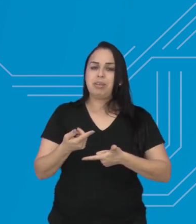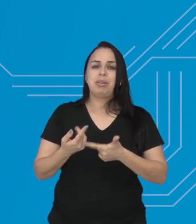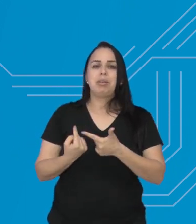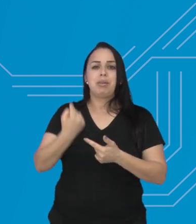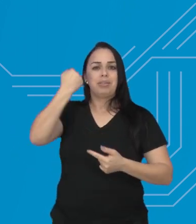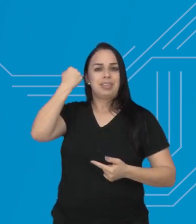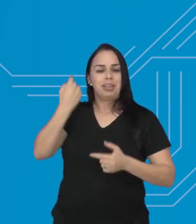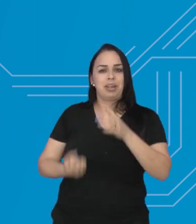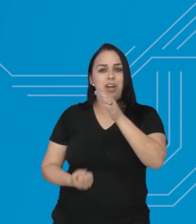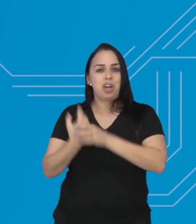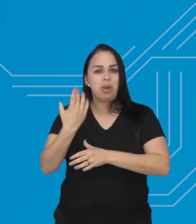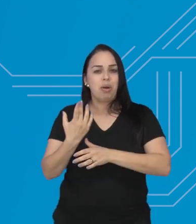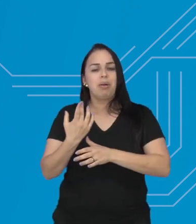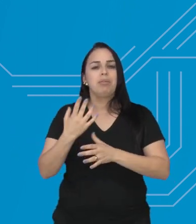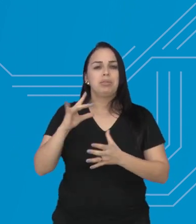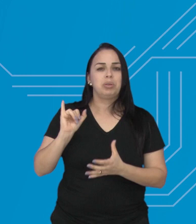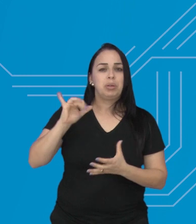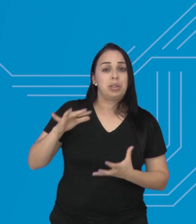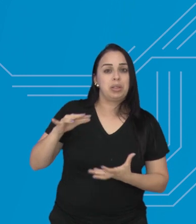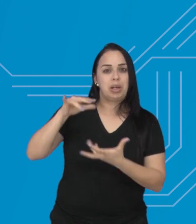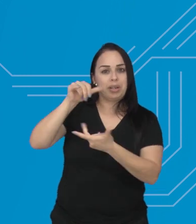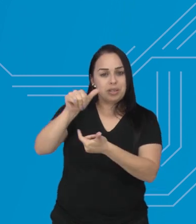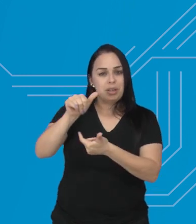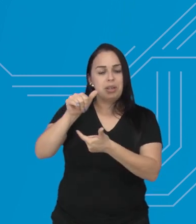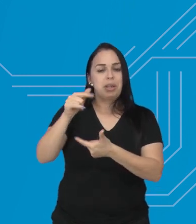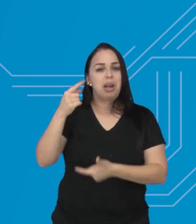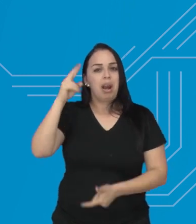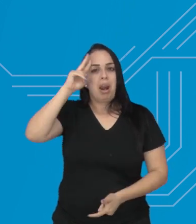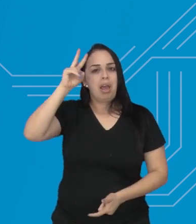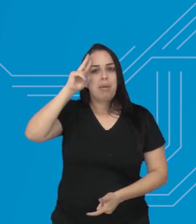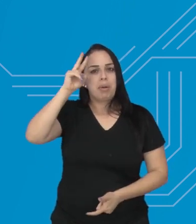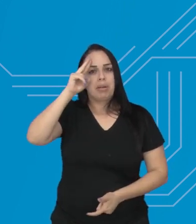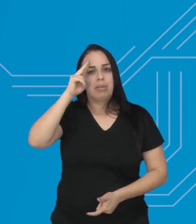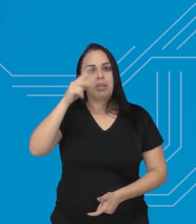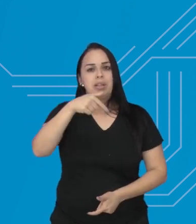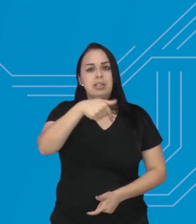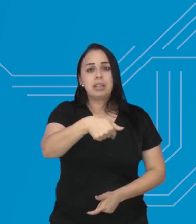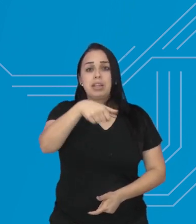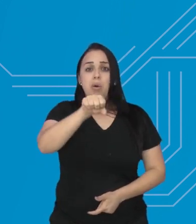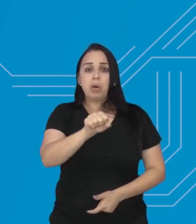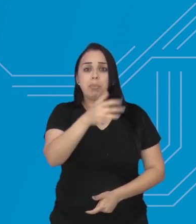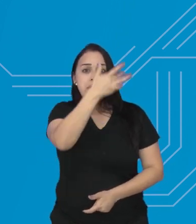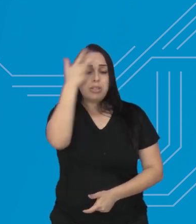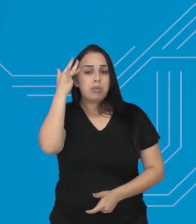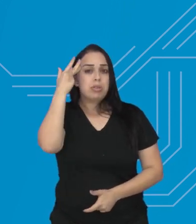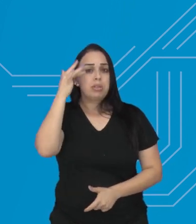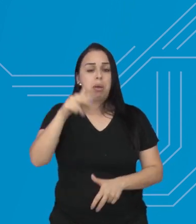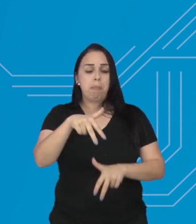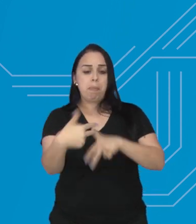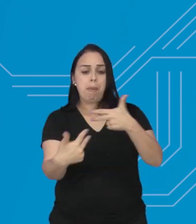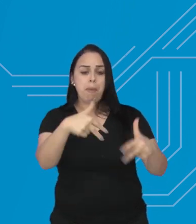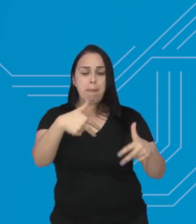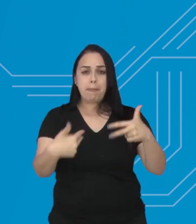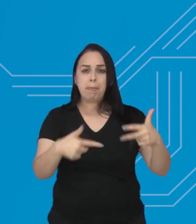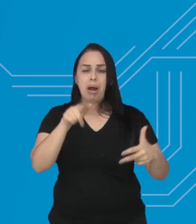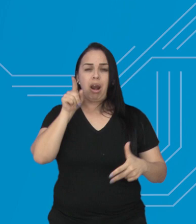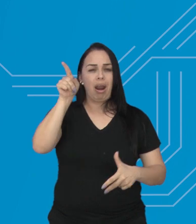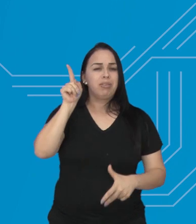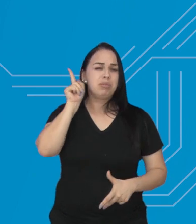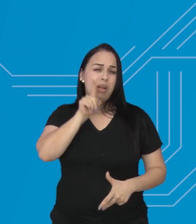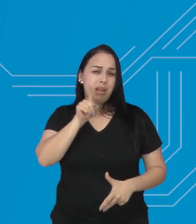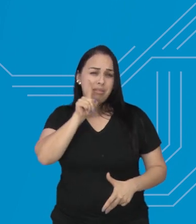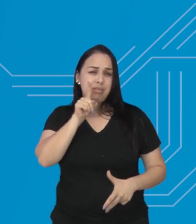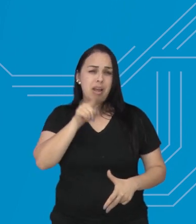foi criada pela Organização Internacional do Trabalho em memória aos 78 mineiros que morreram na explosão de uma mina nos